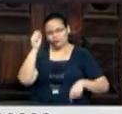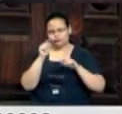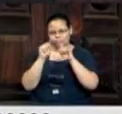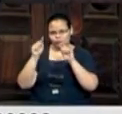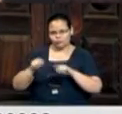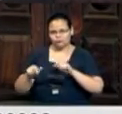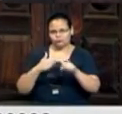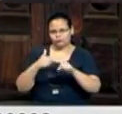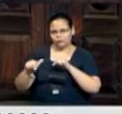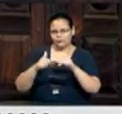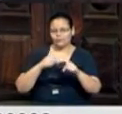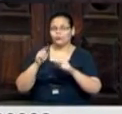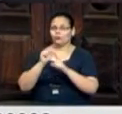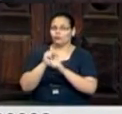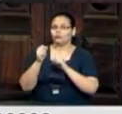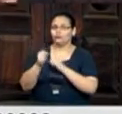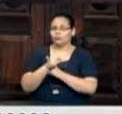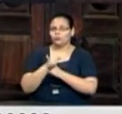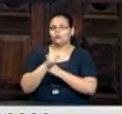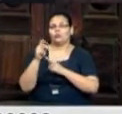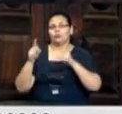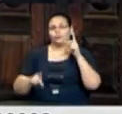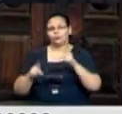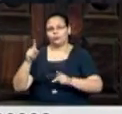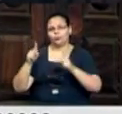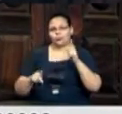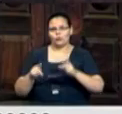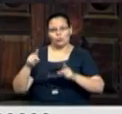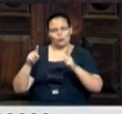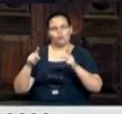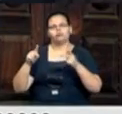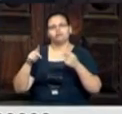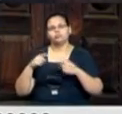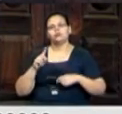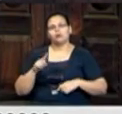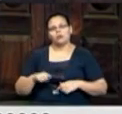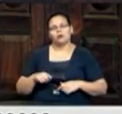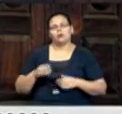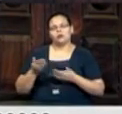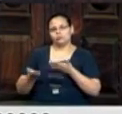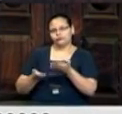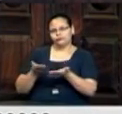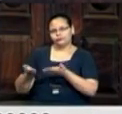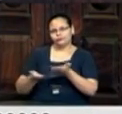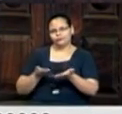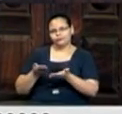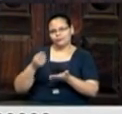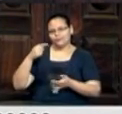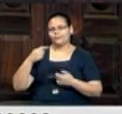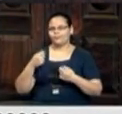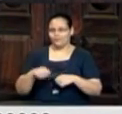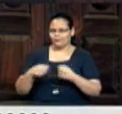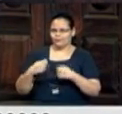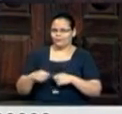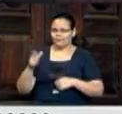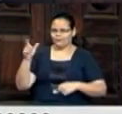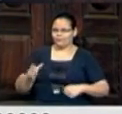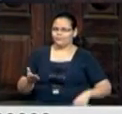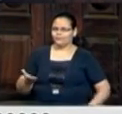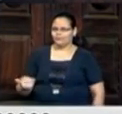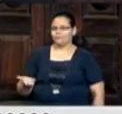A sociedade, o povo, deve ao servidor público o atendimento das suas necessidades, quando